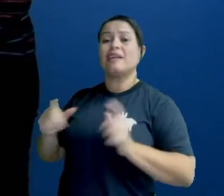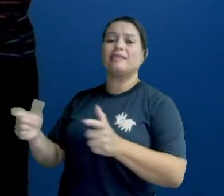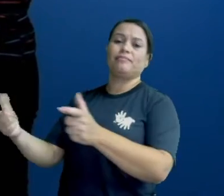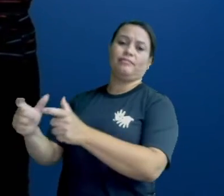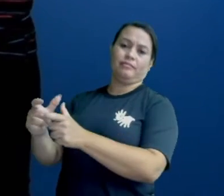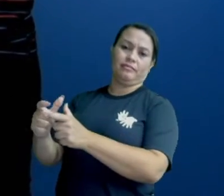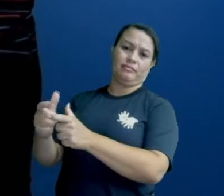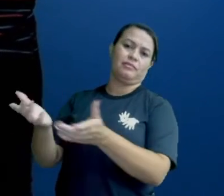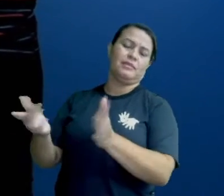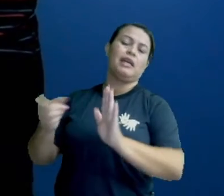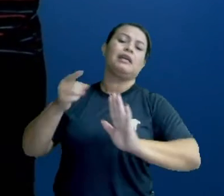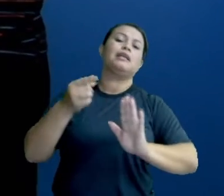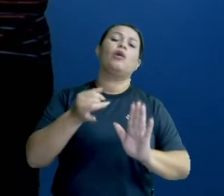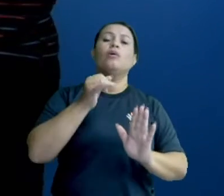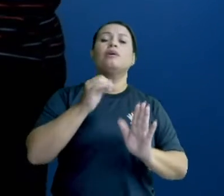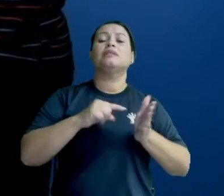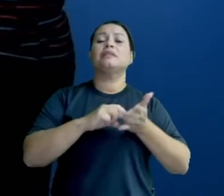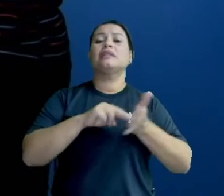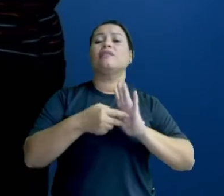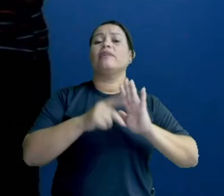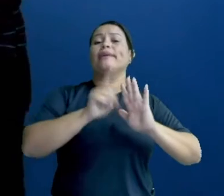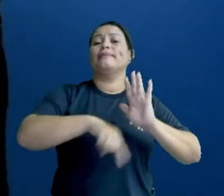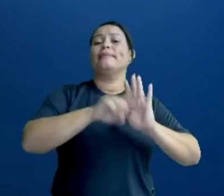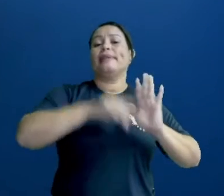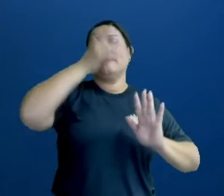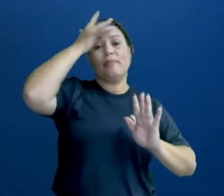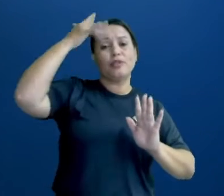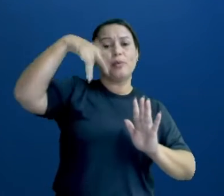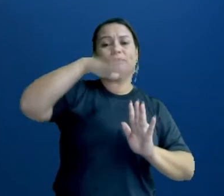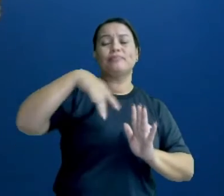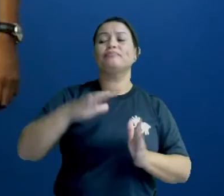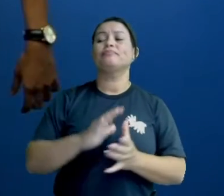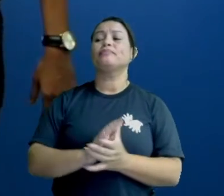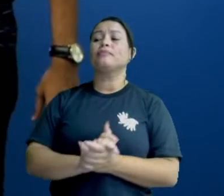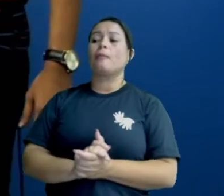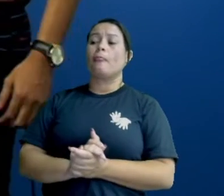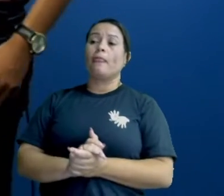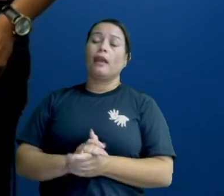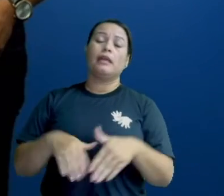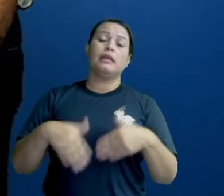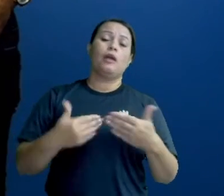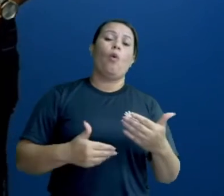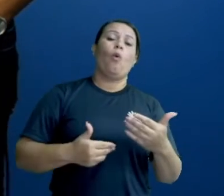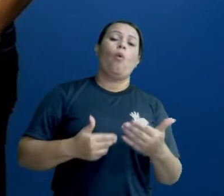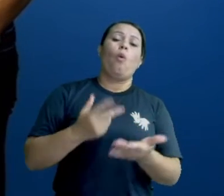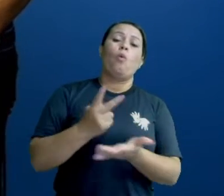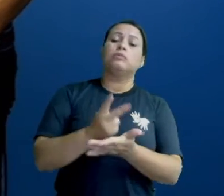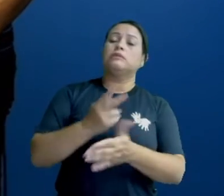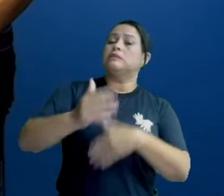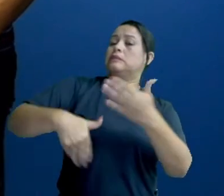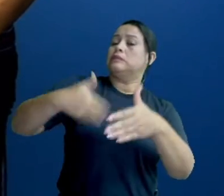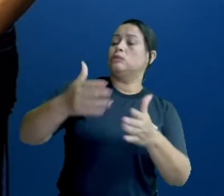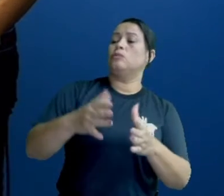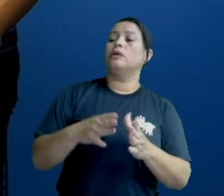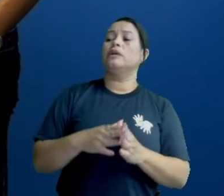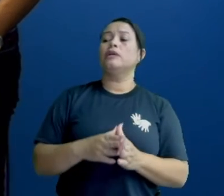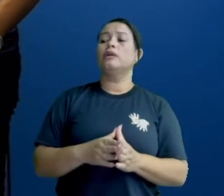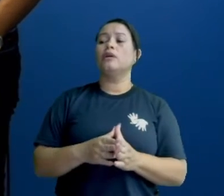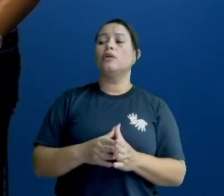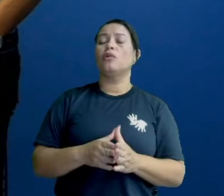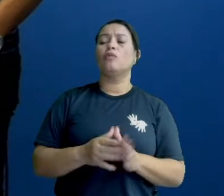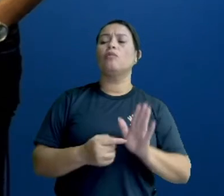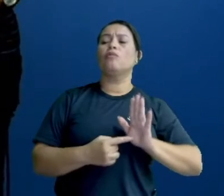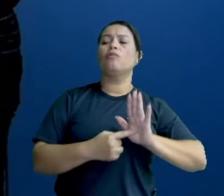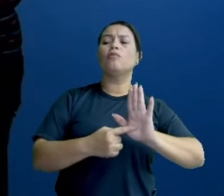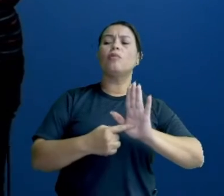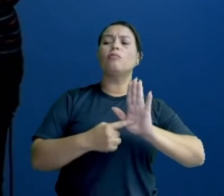gerar um crescimento negativo da população, beleza? Bem, dando sequência, aqui basicamente a gente vai